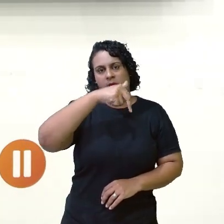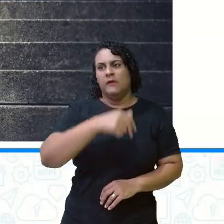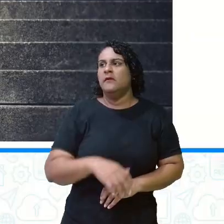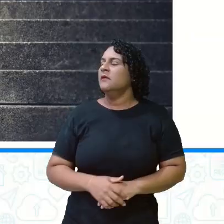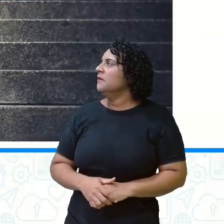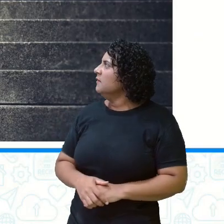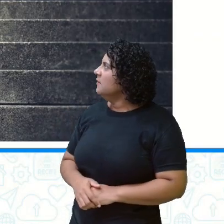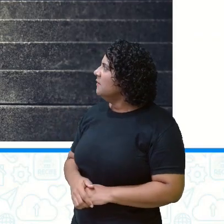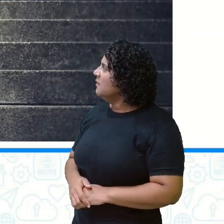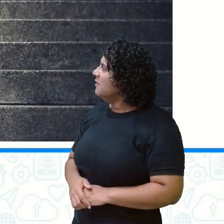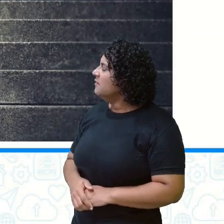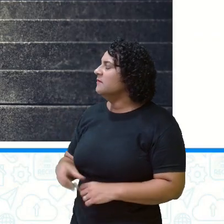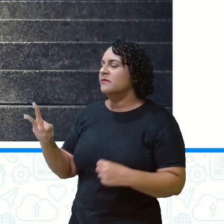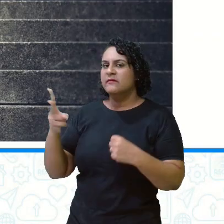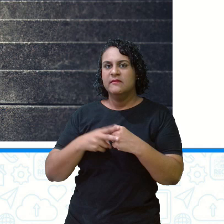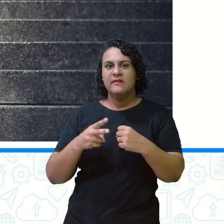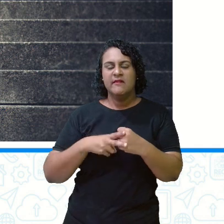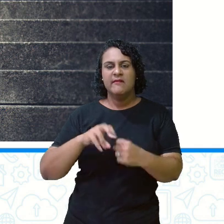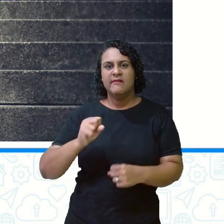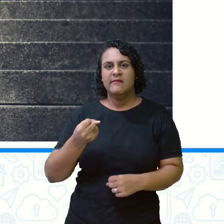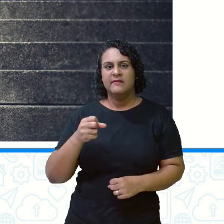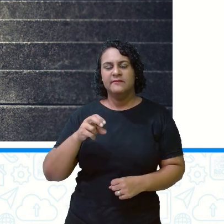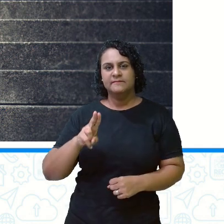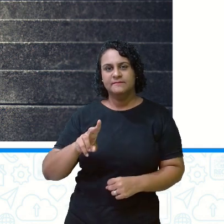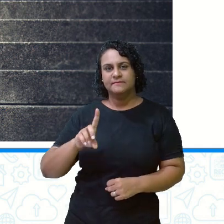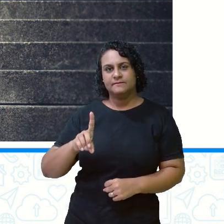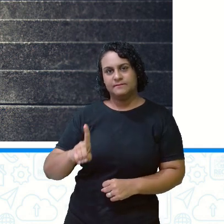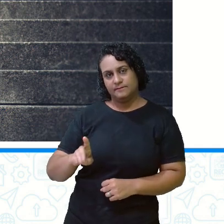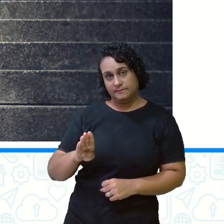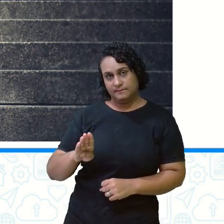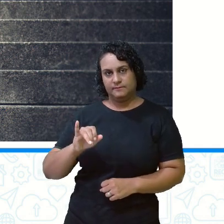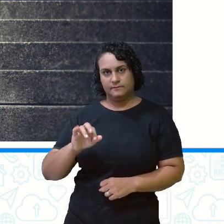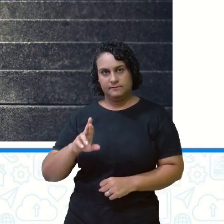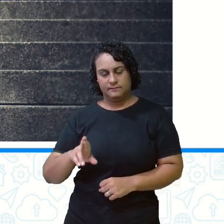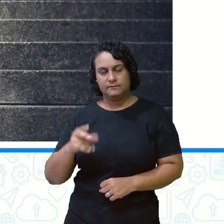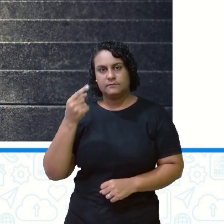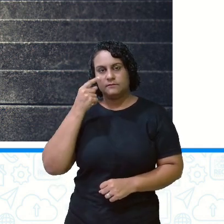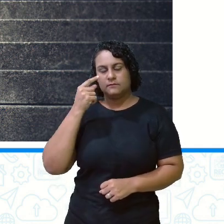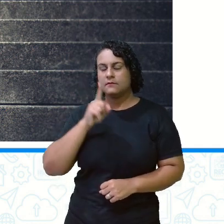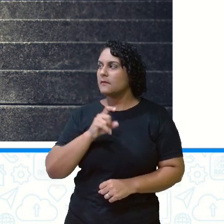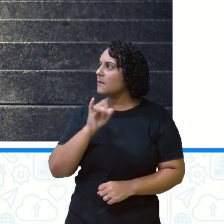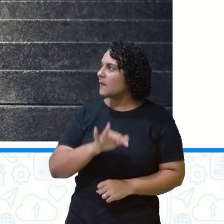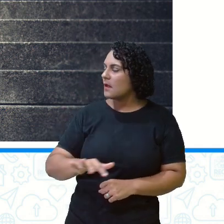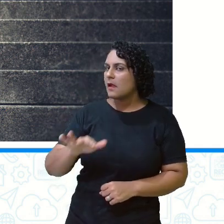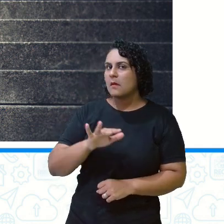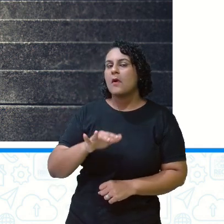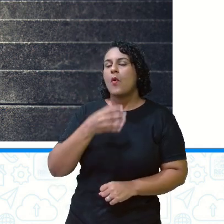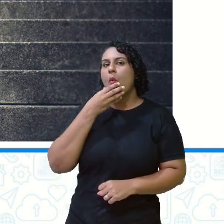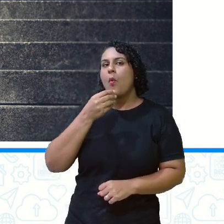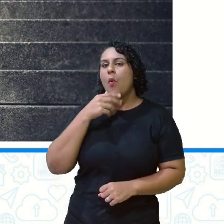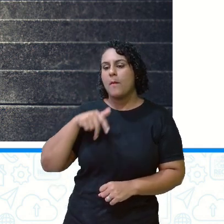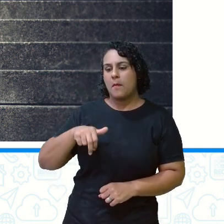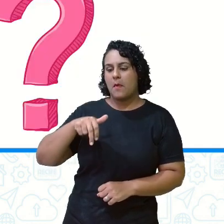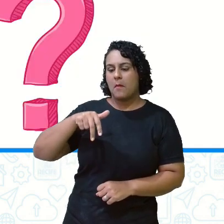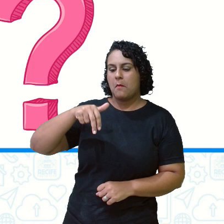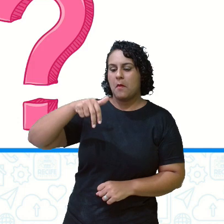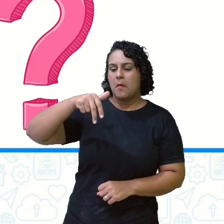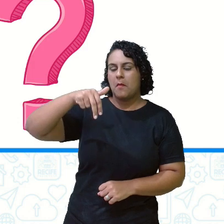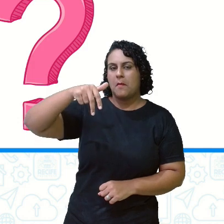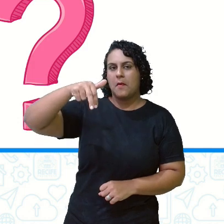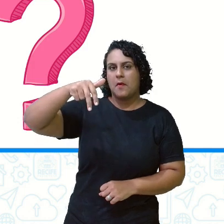verbo subir. De acordo com essa imagem aí, a gente está vendo um homem subindo as